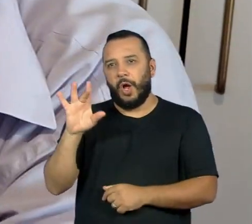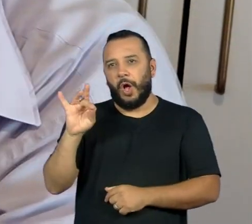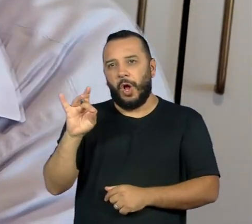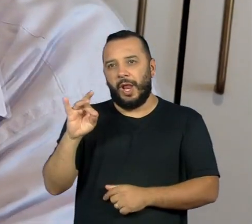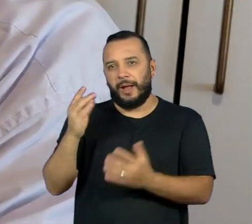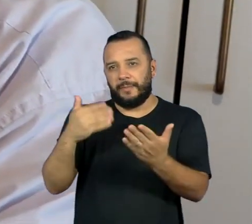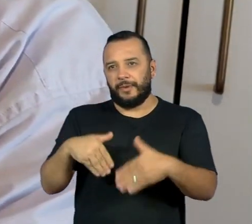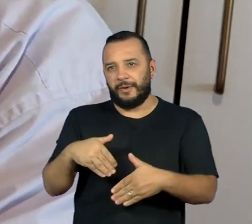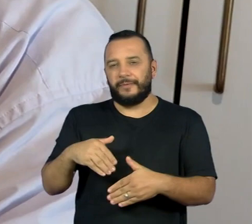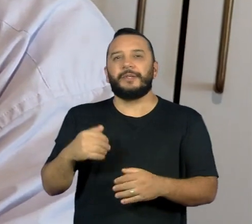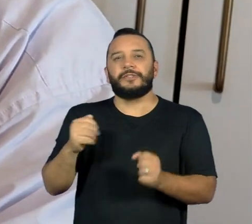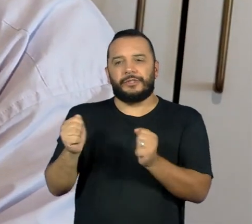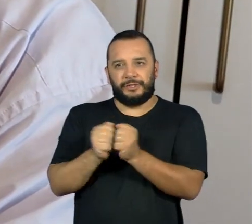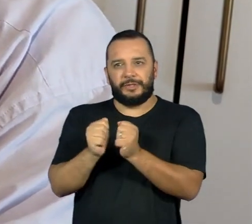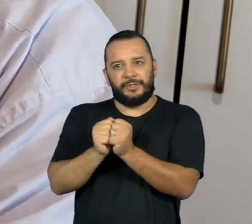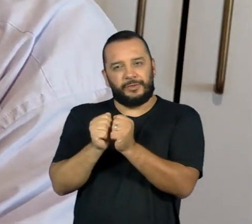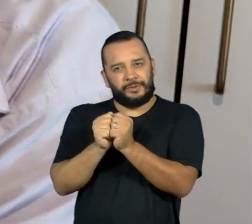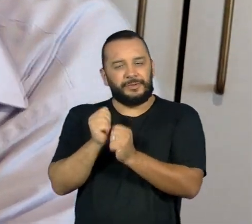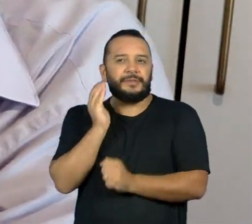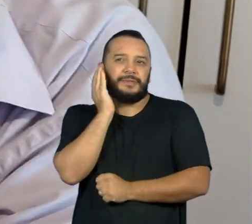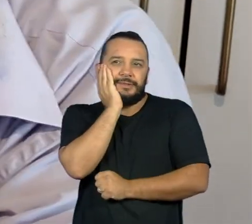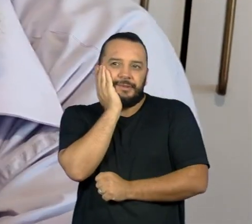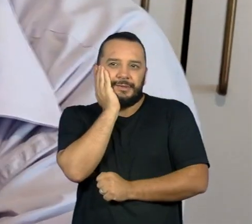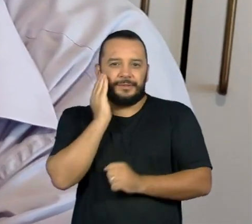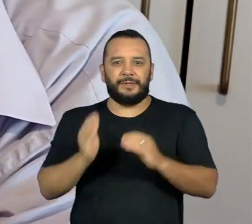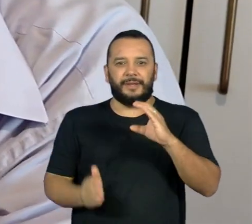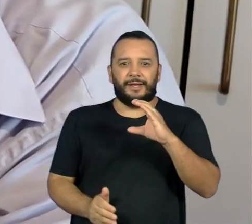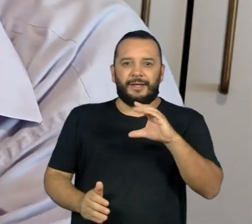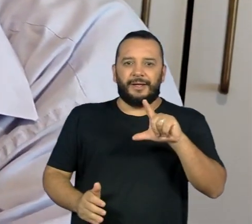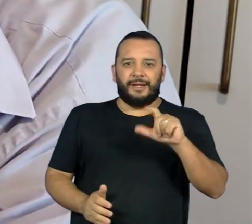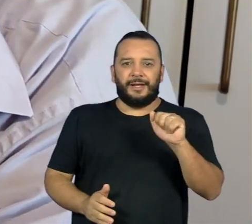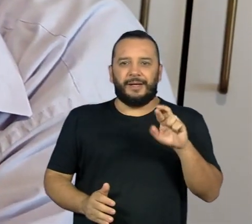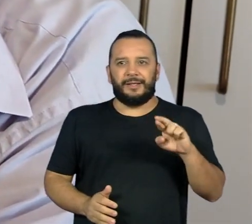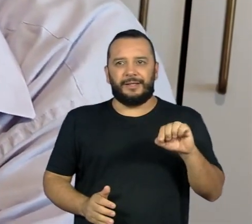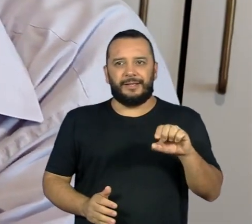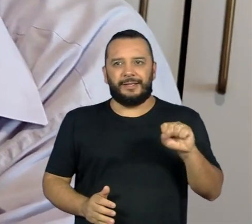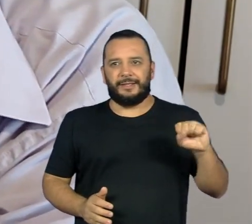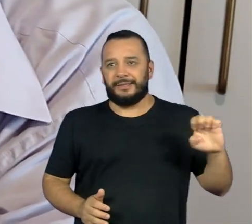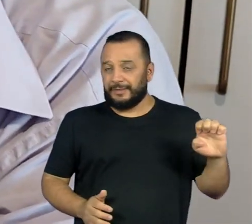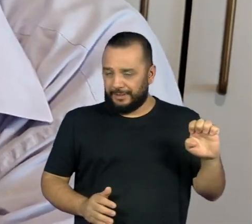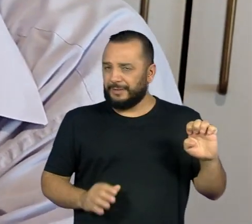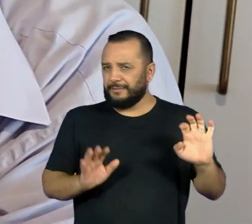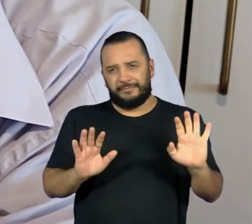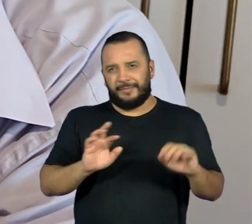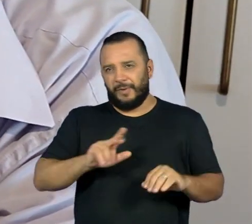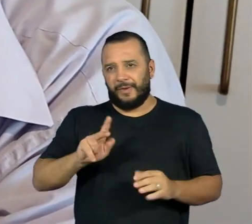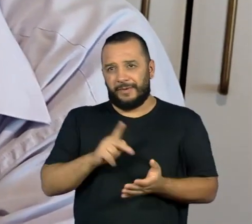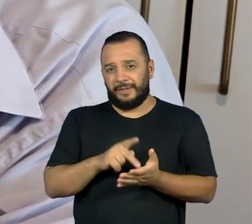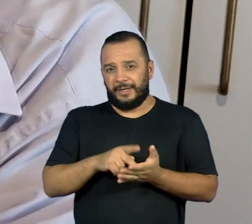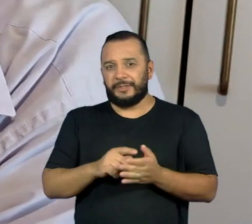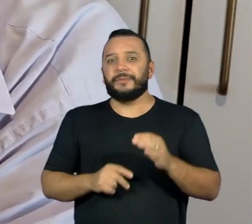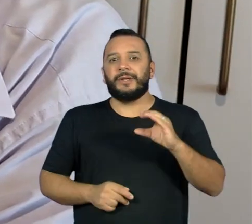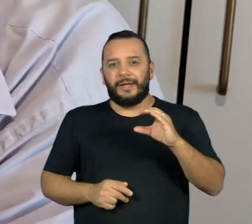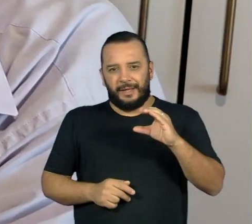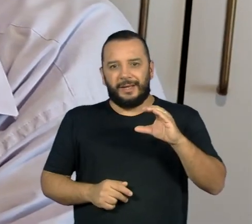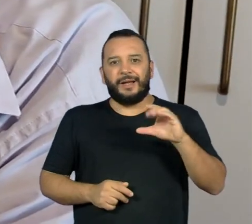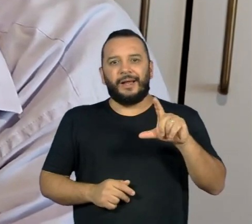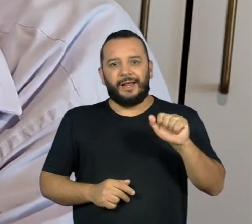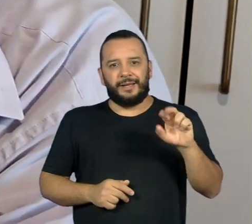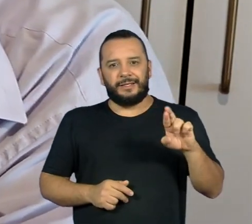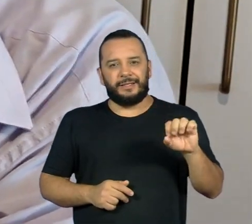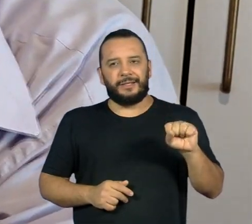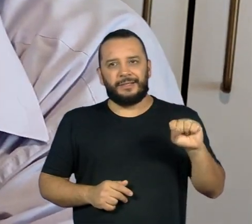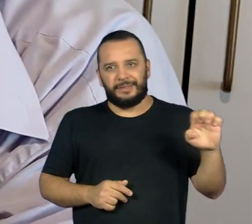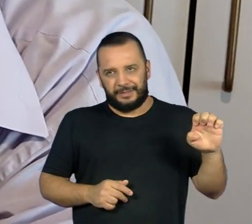por Antônio Fagundes e Clarice Abujamra. Não é verdade. É apresentado por Clarice Abujamra e Antônio Fagundes,